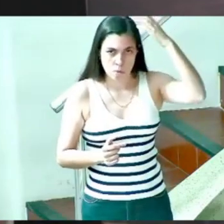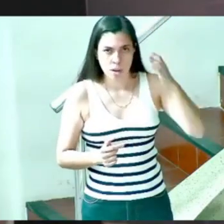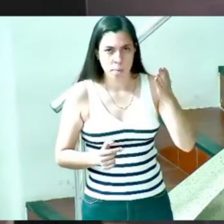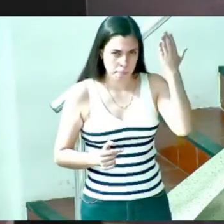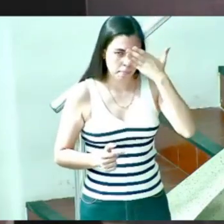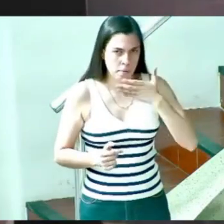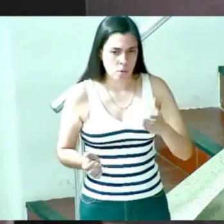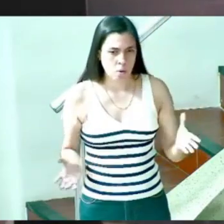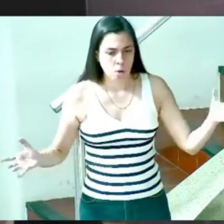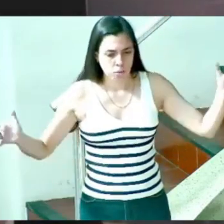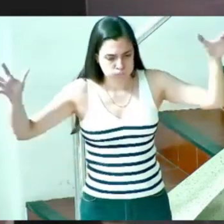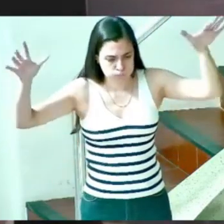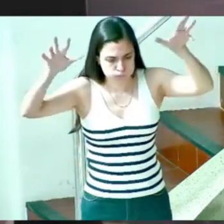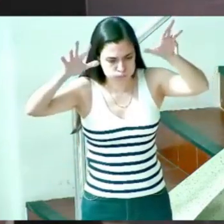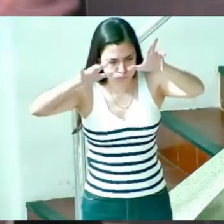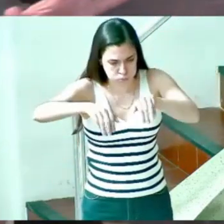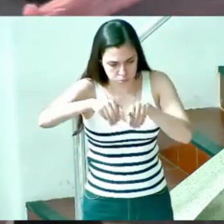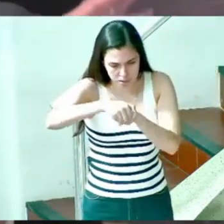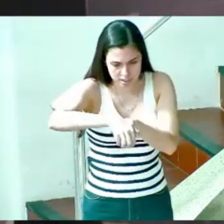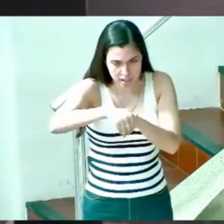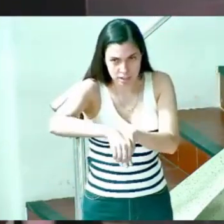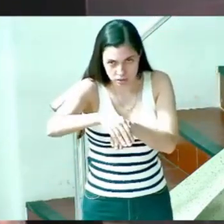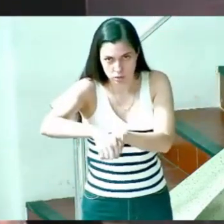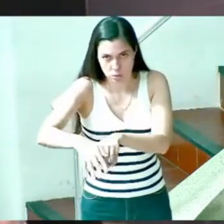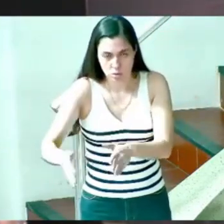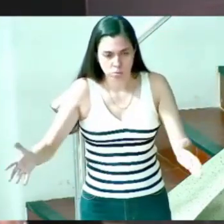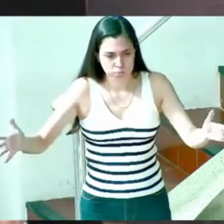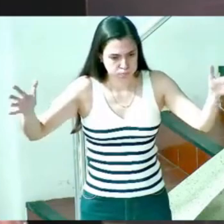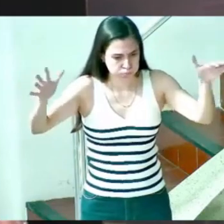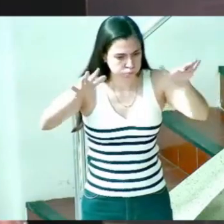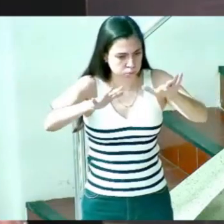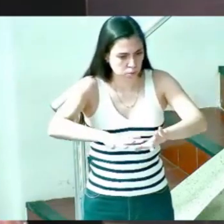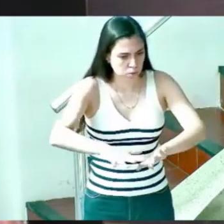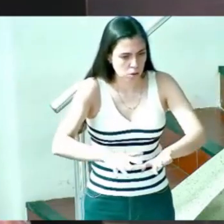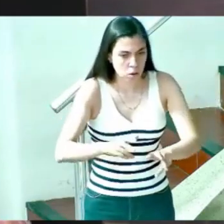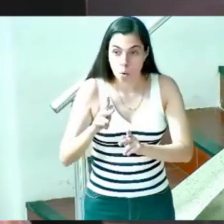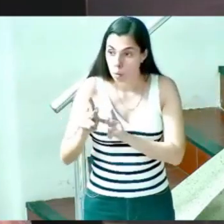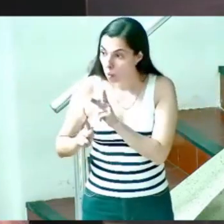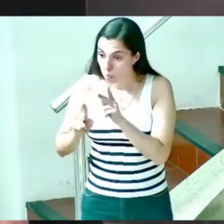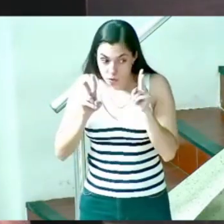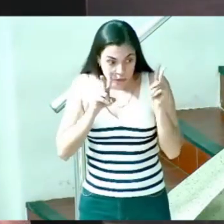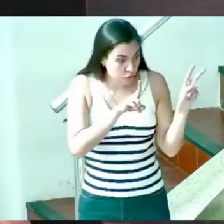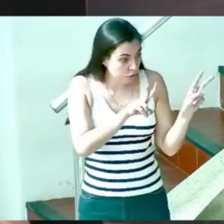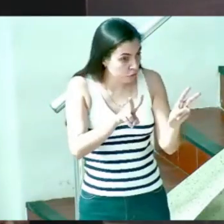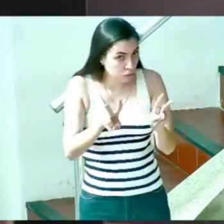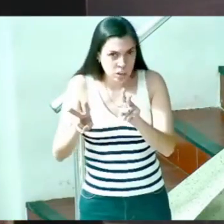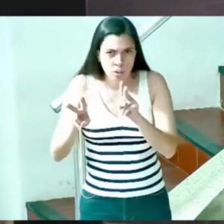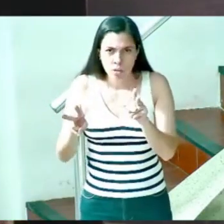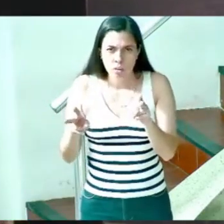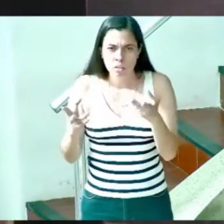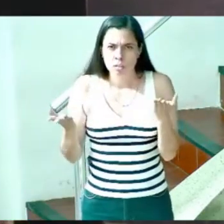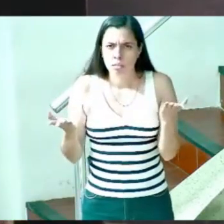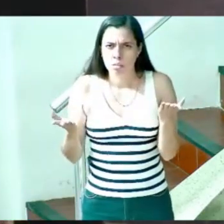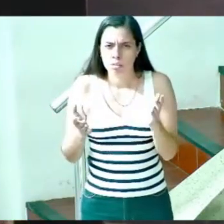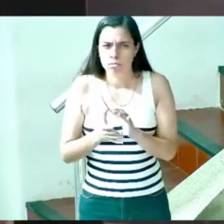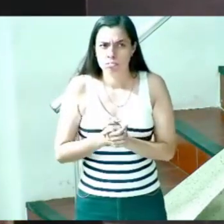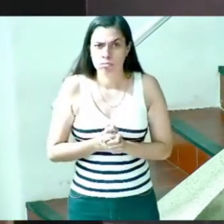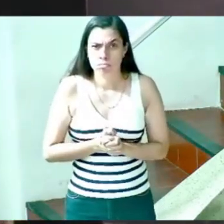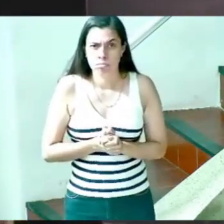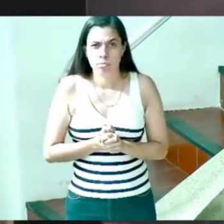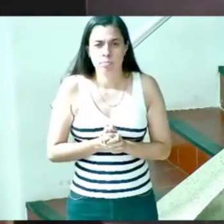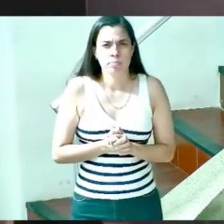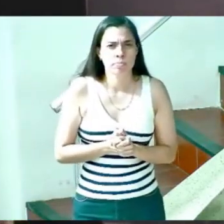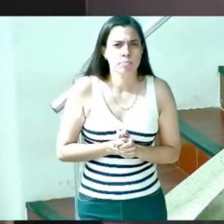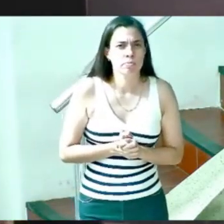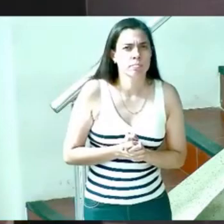assistiram aqueles homens serem eliminados diante dos seus olhos. E mesmo